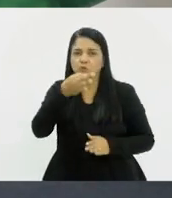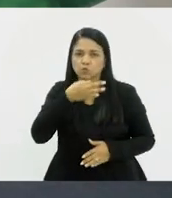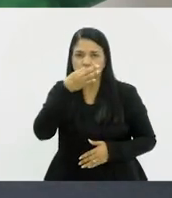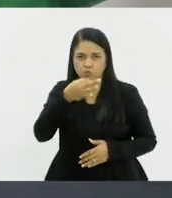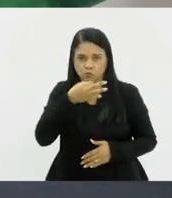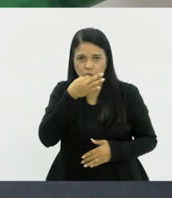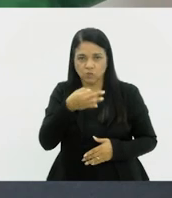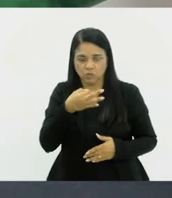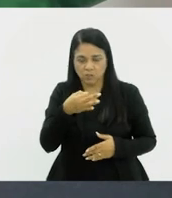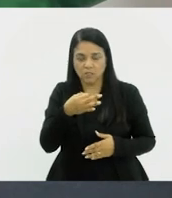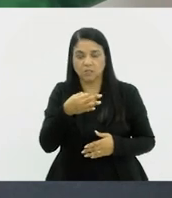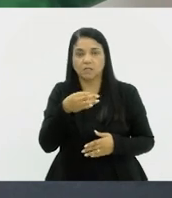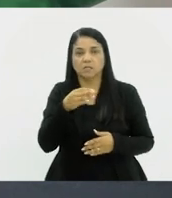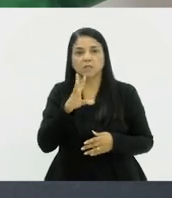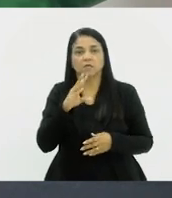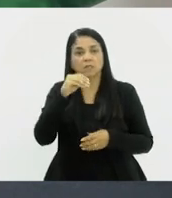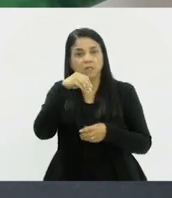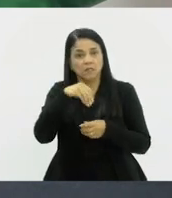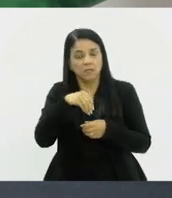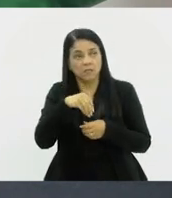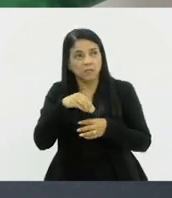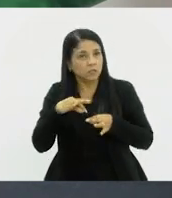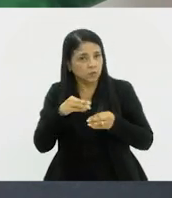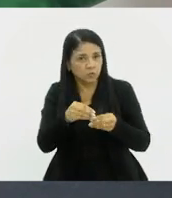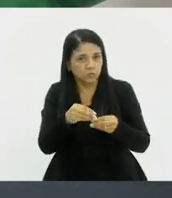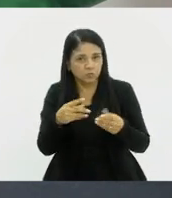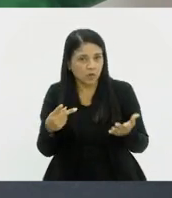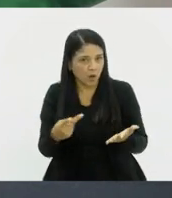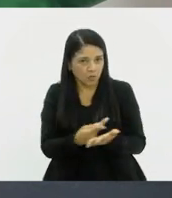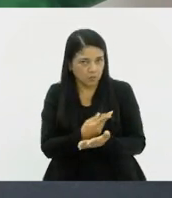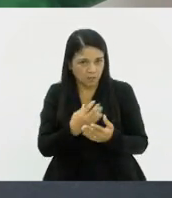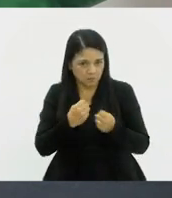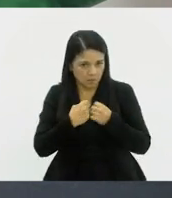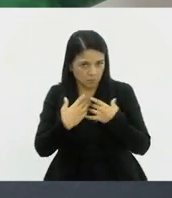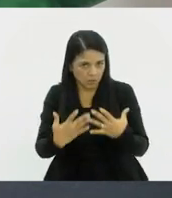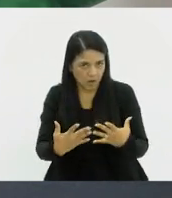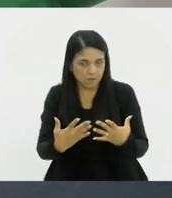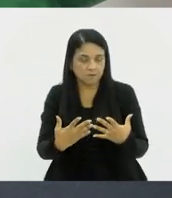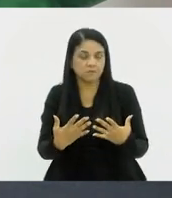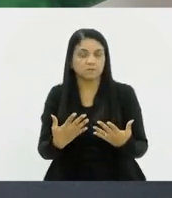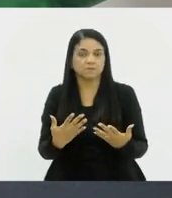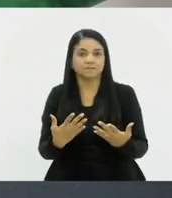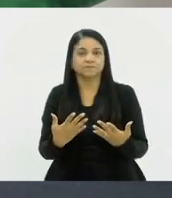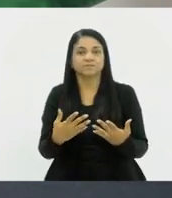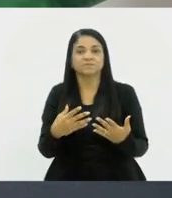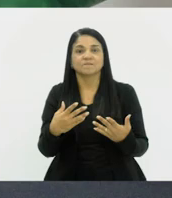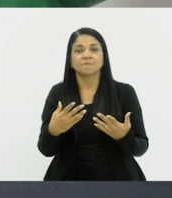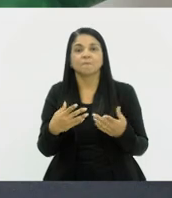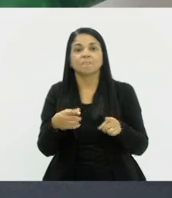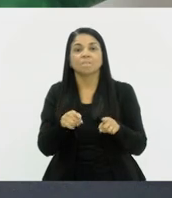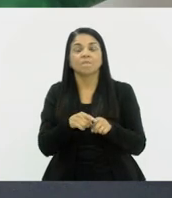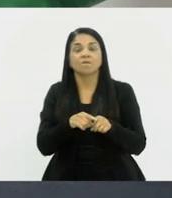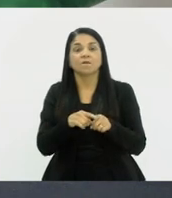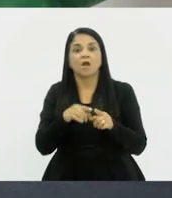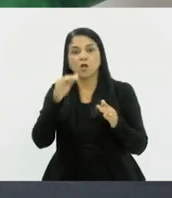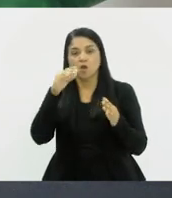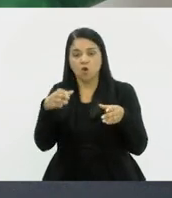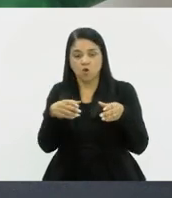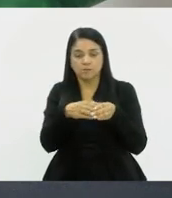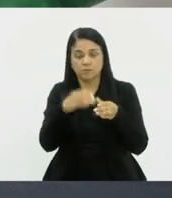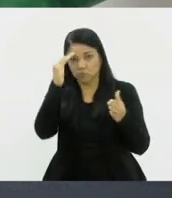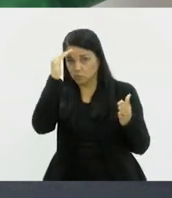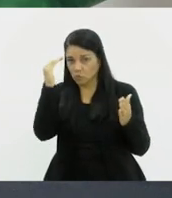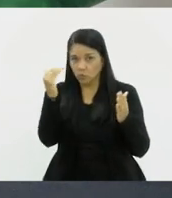dentro de do que acontece em todas as as audiências né que aqui a comissão do cumpra-se é